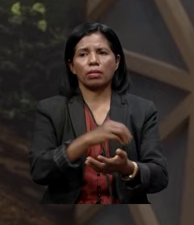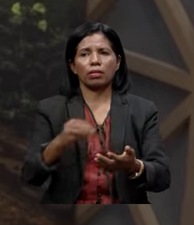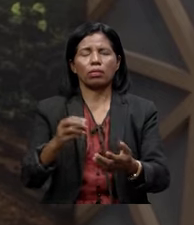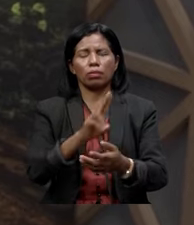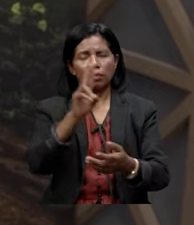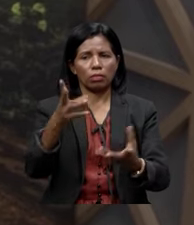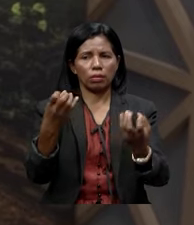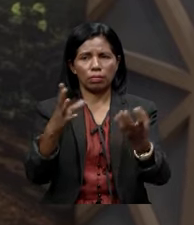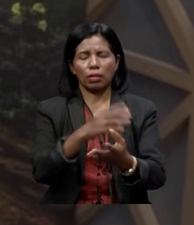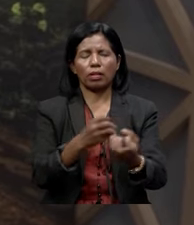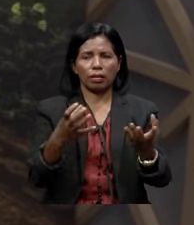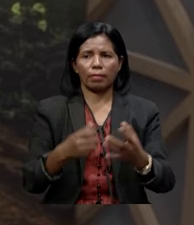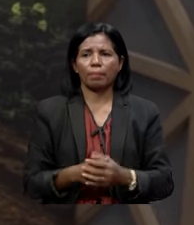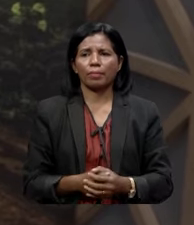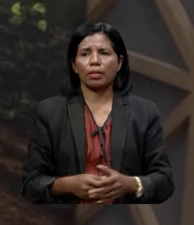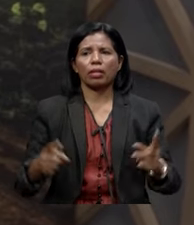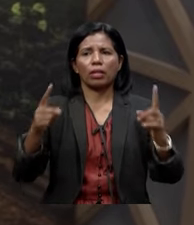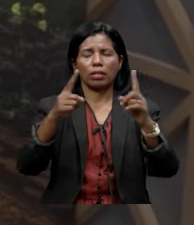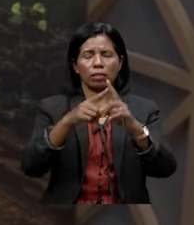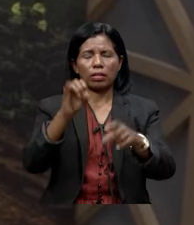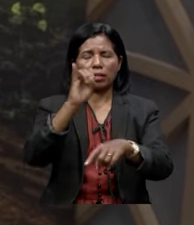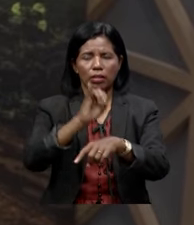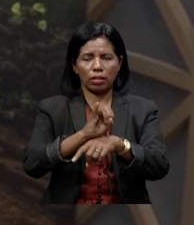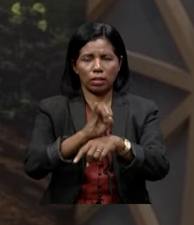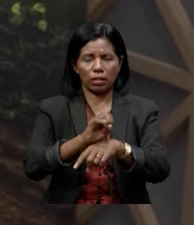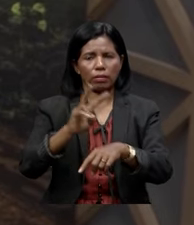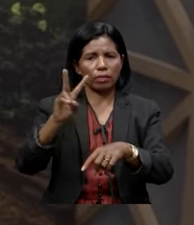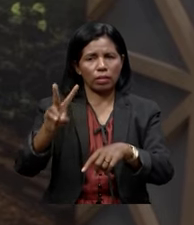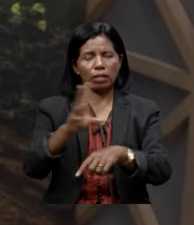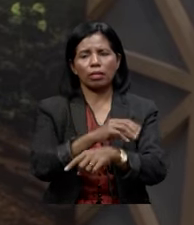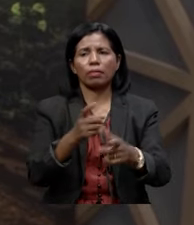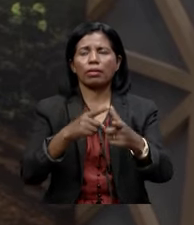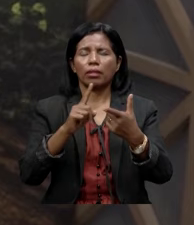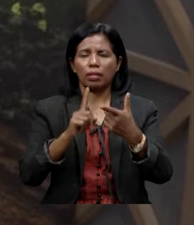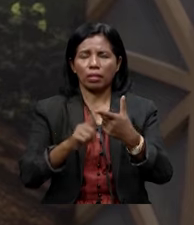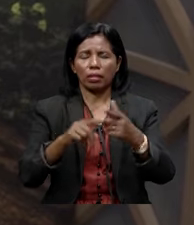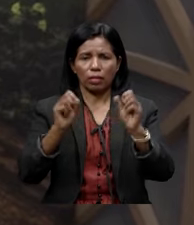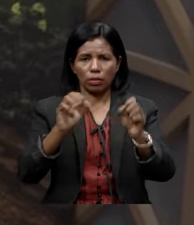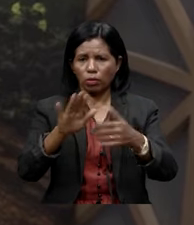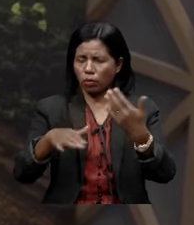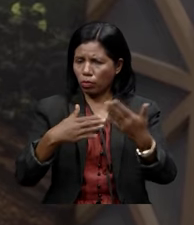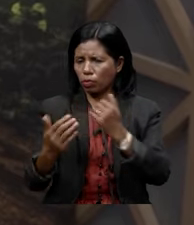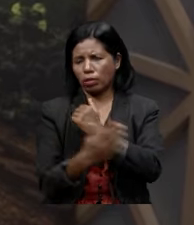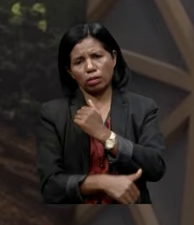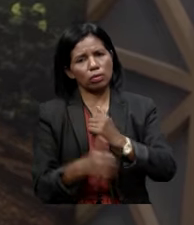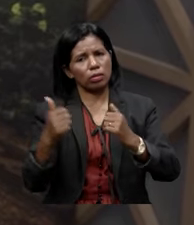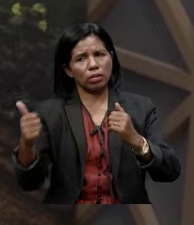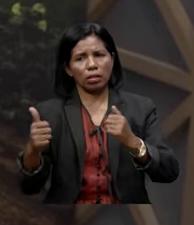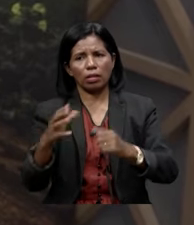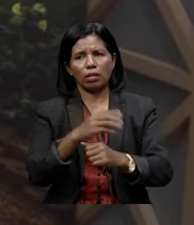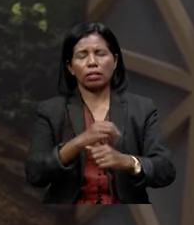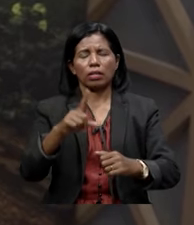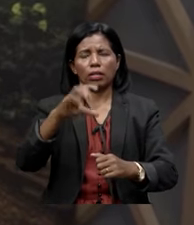muito baixo até do Vaticano ficaram surpreendidos considerando outros países por exemplo em